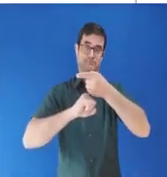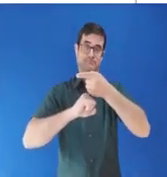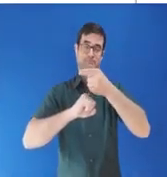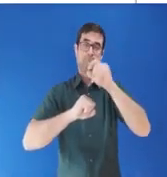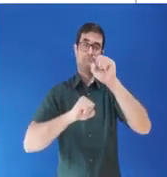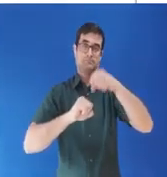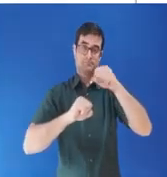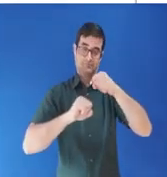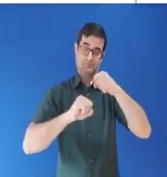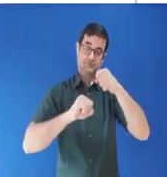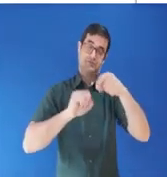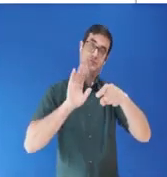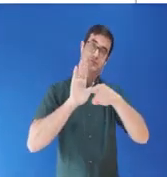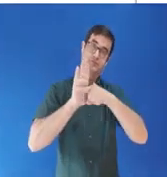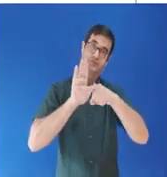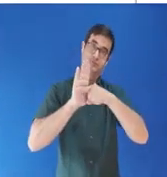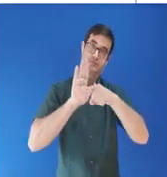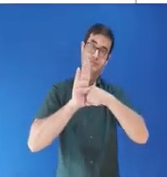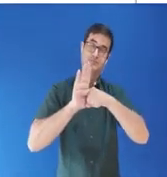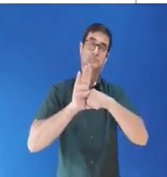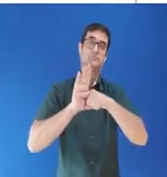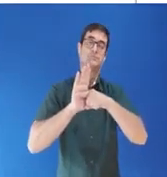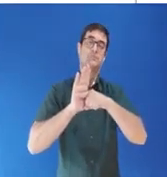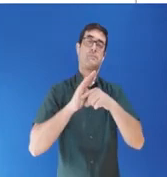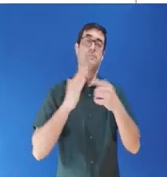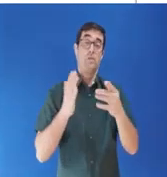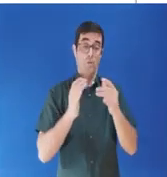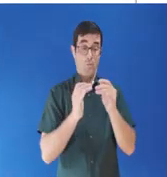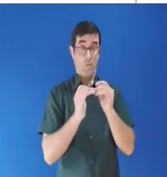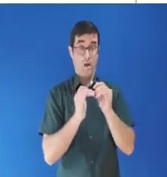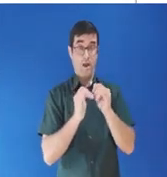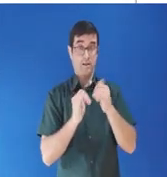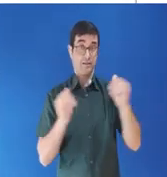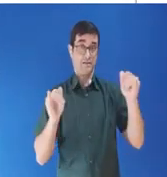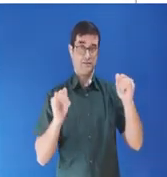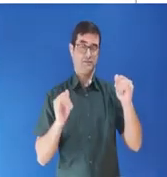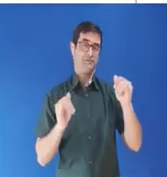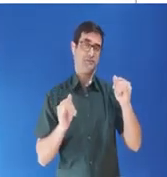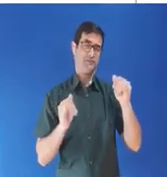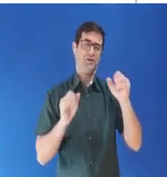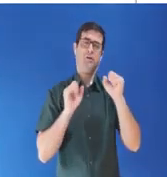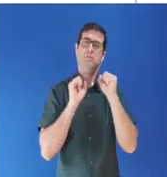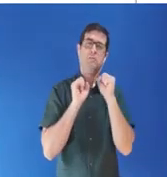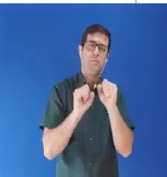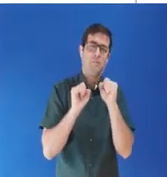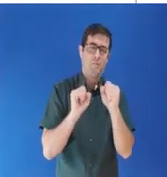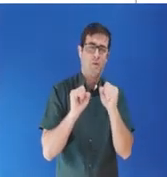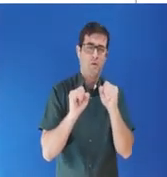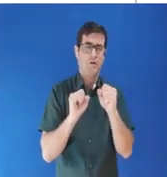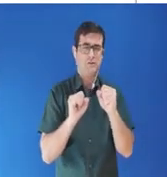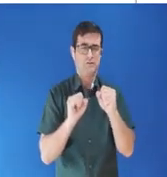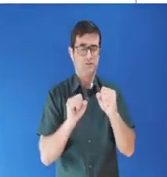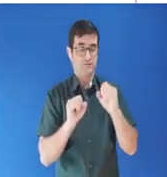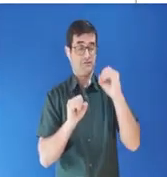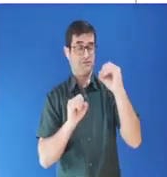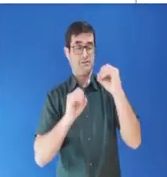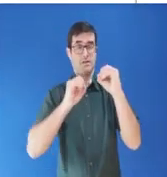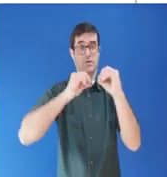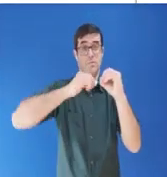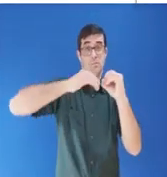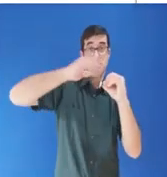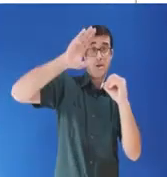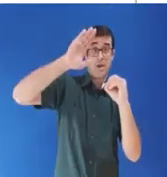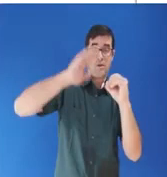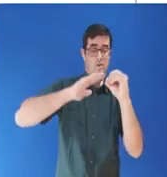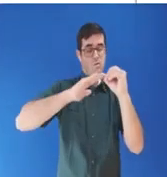né? Que é o íon carregado negativamente. A energia envolvida nesse processo, né, pode ser tanto maior ou menor do que